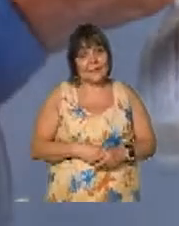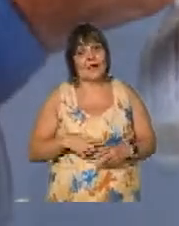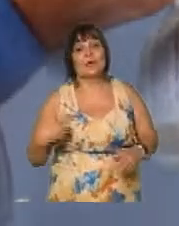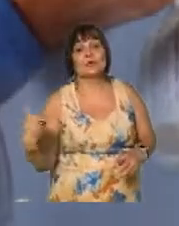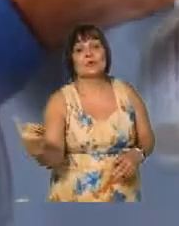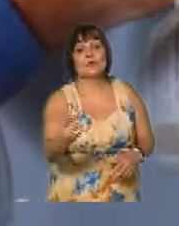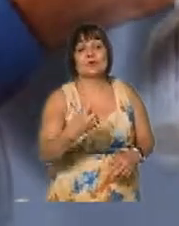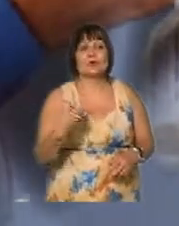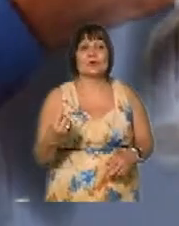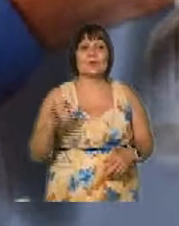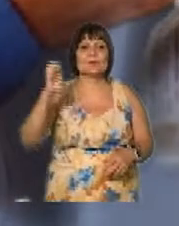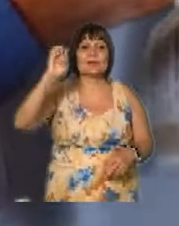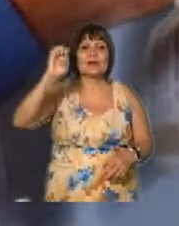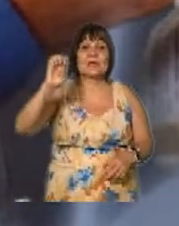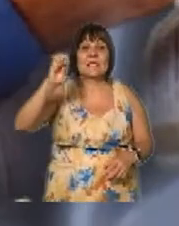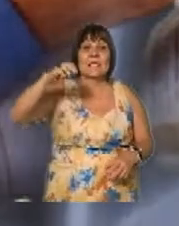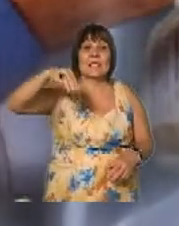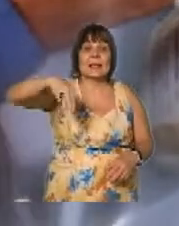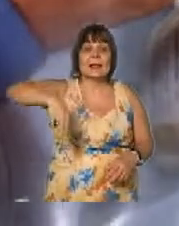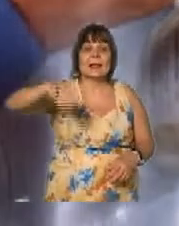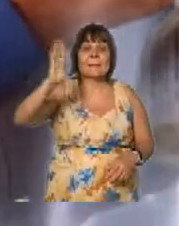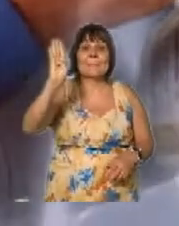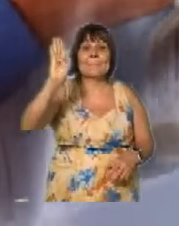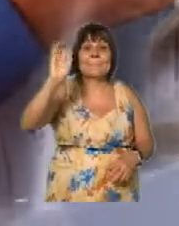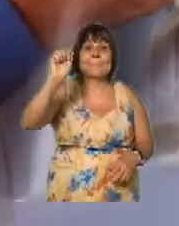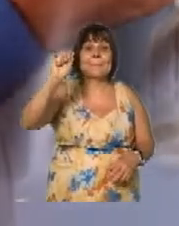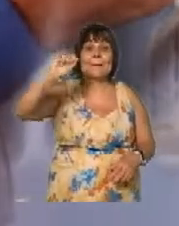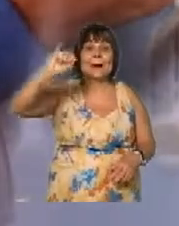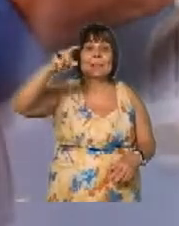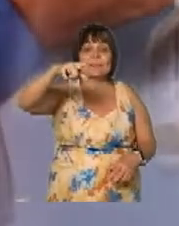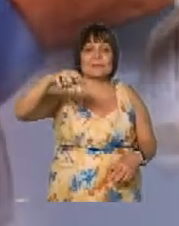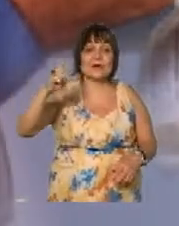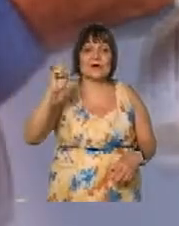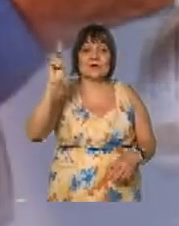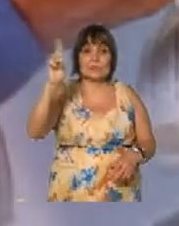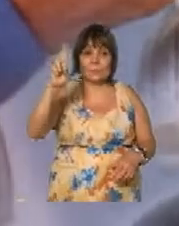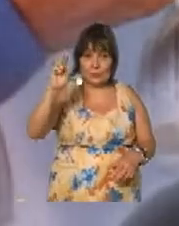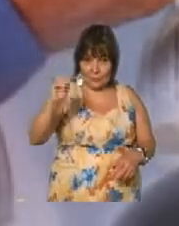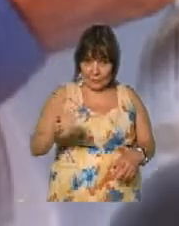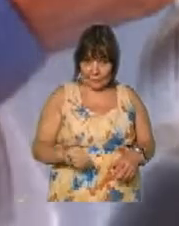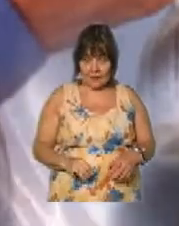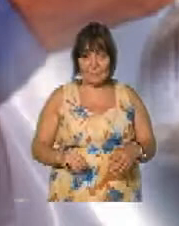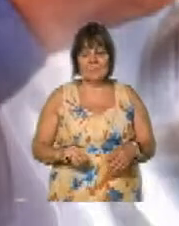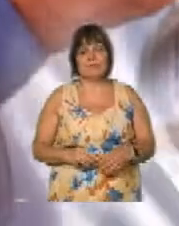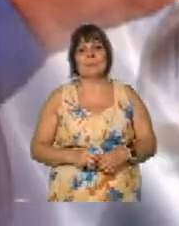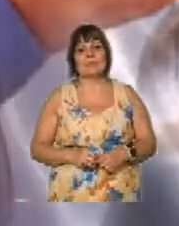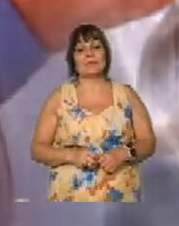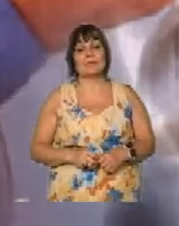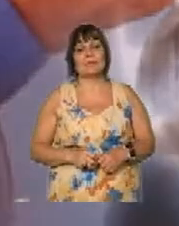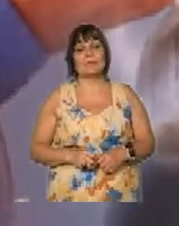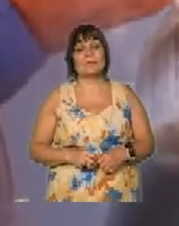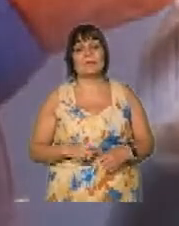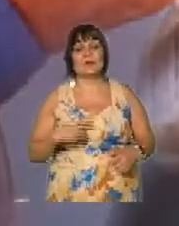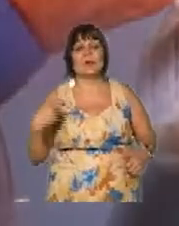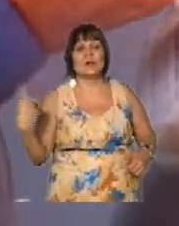sorte somos embaixadores em nome de Cristo, como se Deus exortasse por nosso intermédio. Em nome de Cristo, Deus diz por nosso